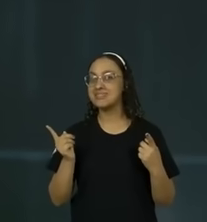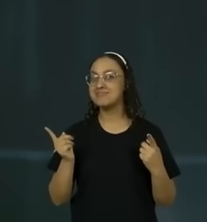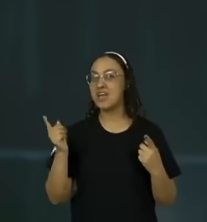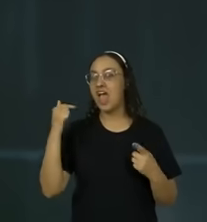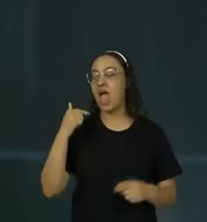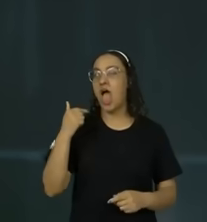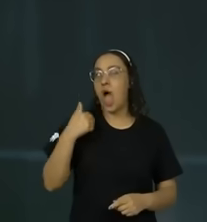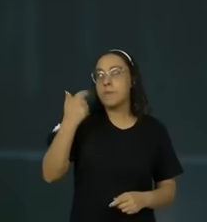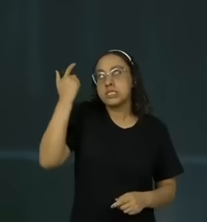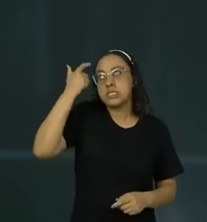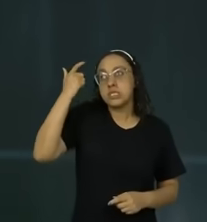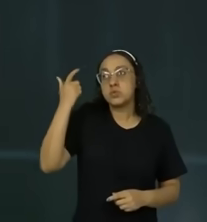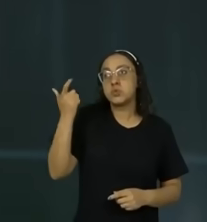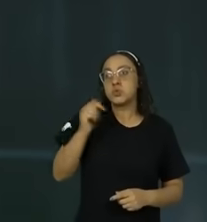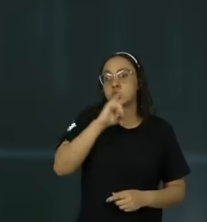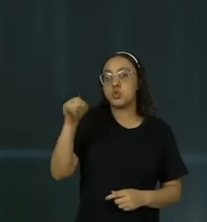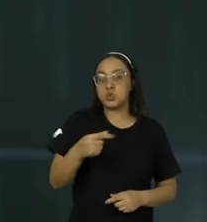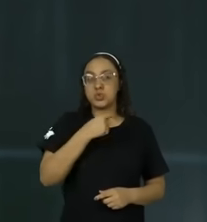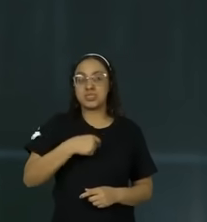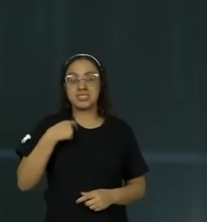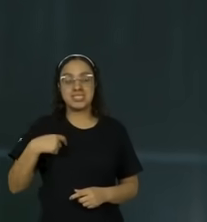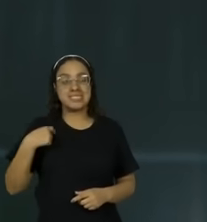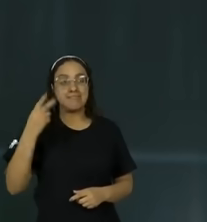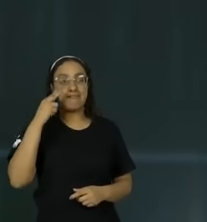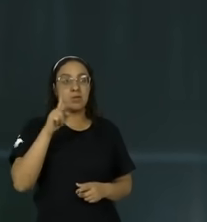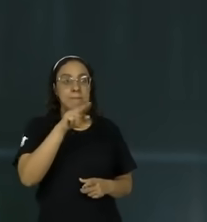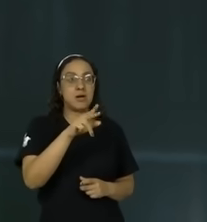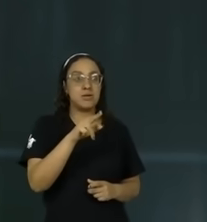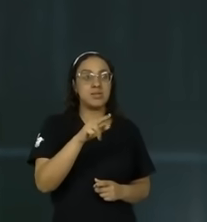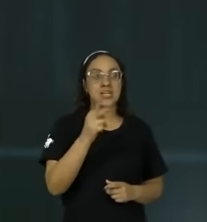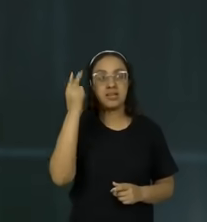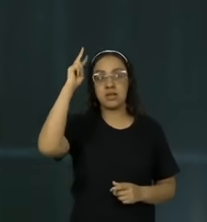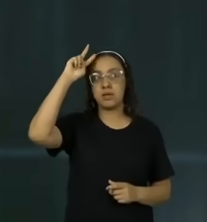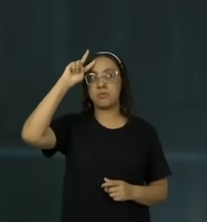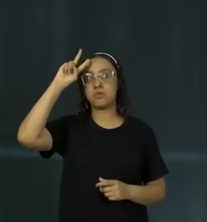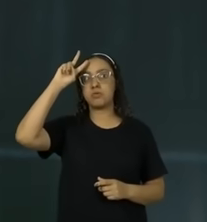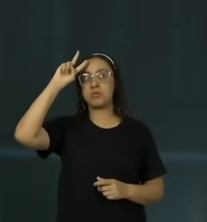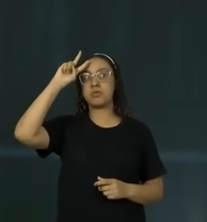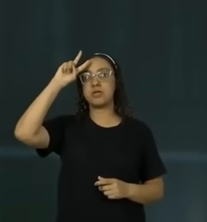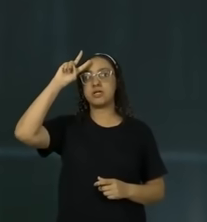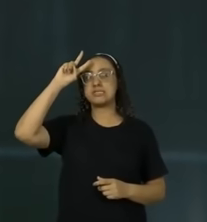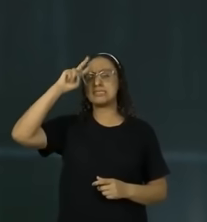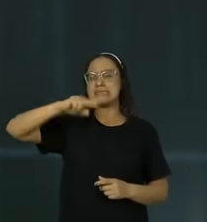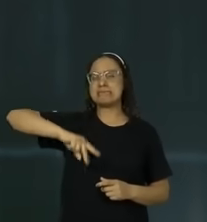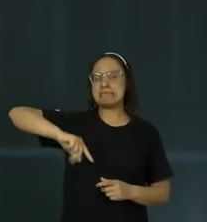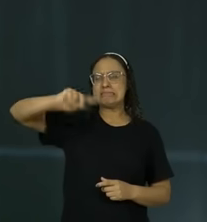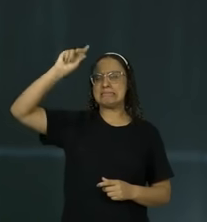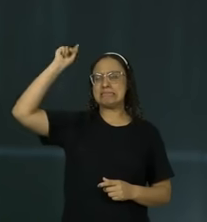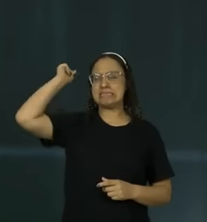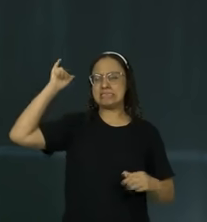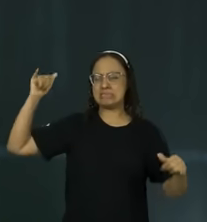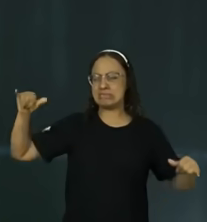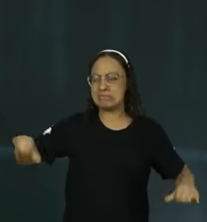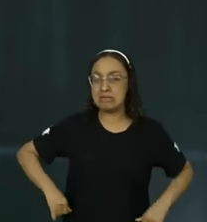isso. Ele sente falta da família, ele sente falta dos irmãos, ele sente falta do pai, mas ele tem memória. Pastor, por que o senhor